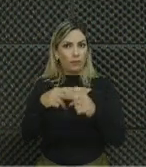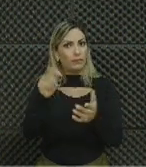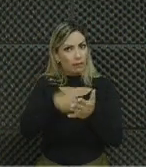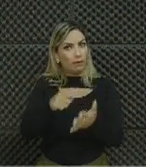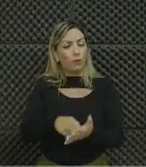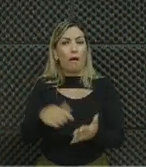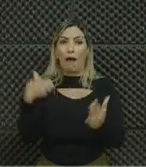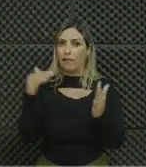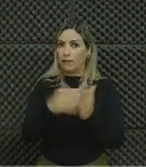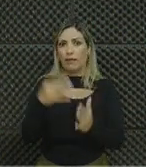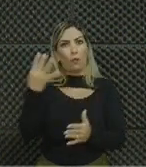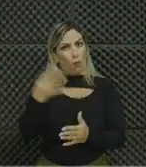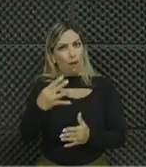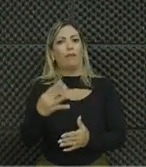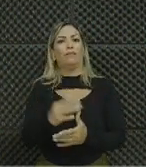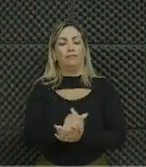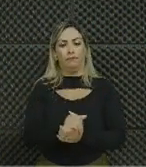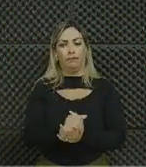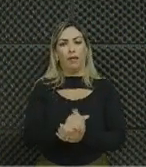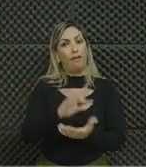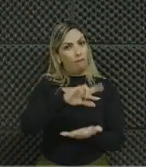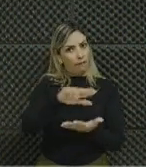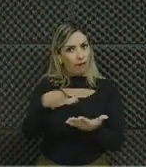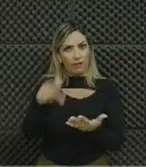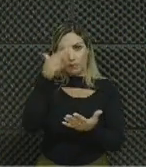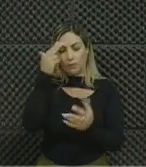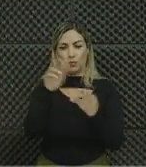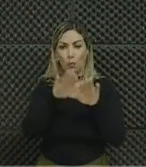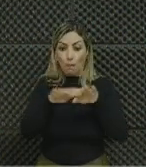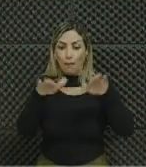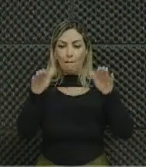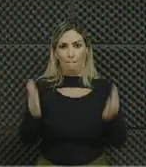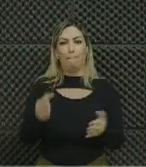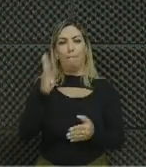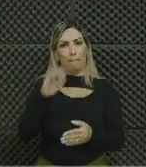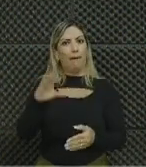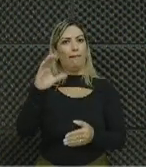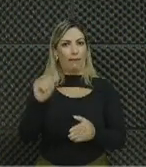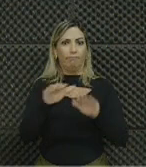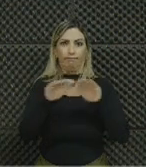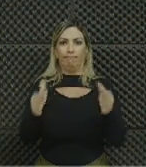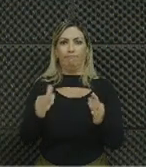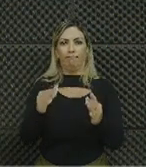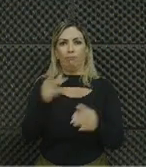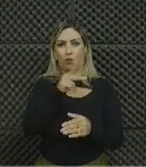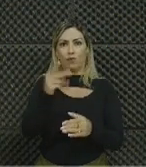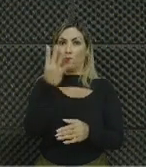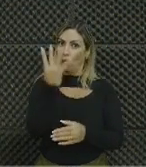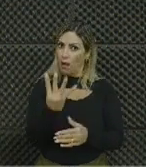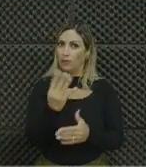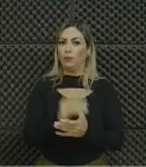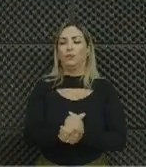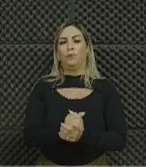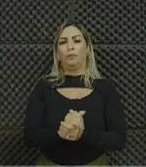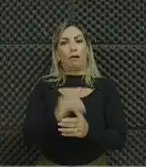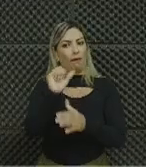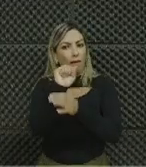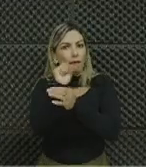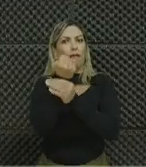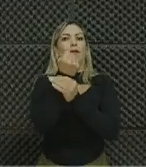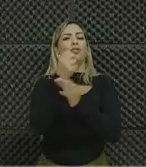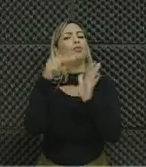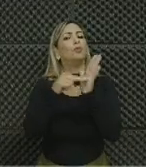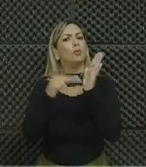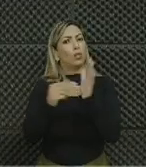4ª correção. Aí a 4ª é por várias pessoas, uma banca. Isso para garantir que a sua nota vai ser uma